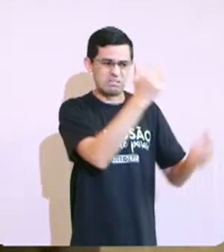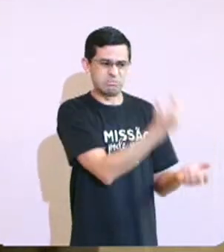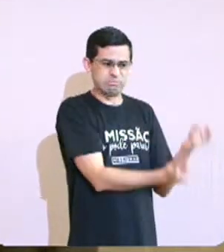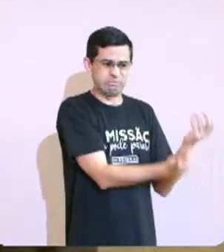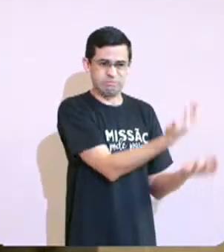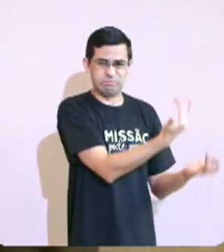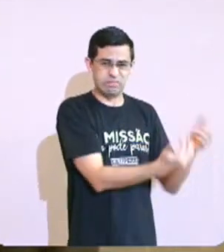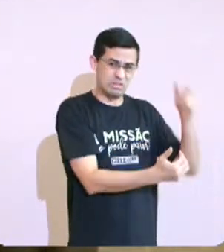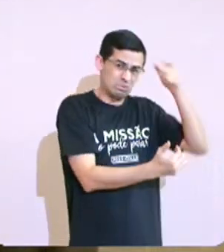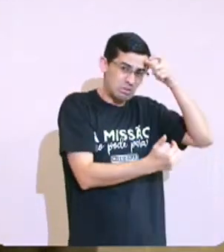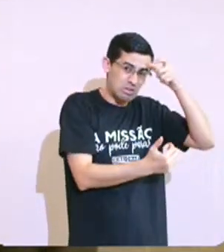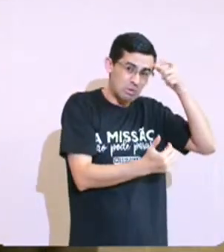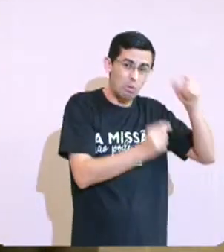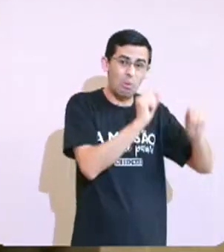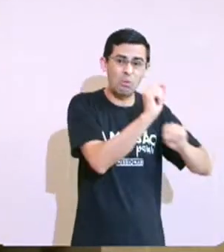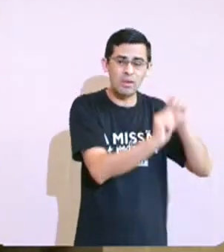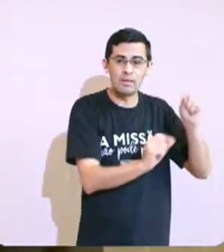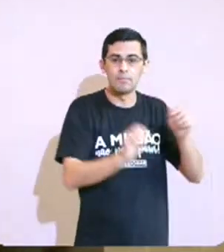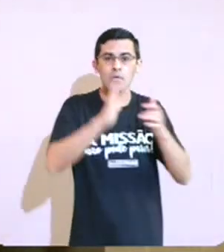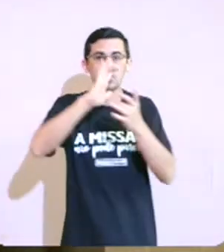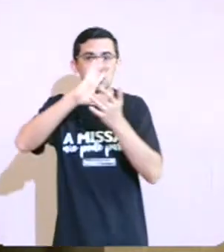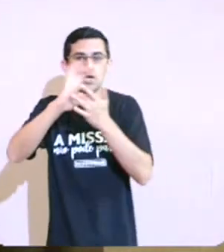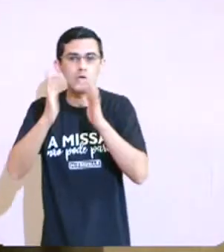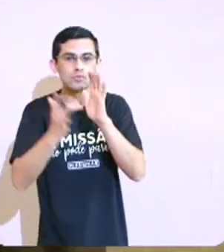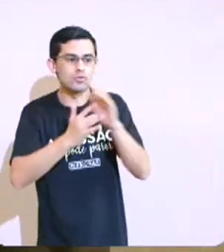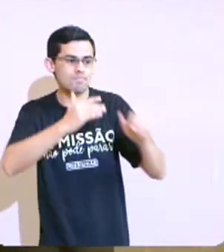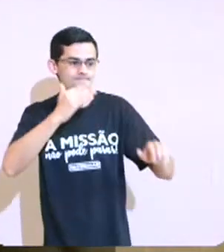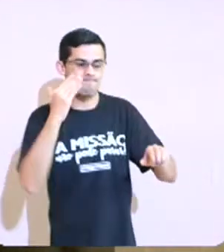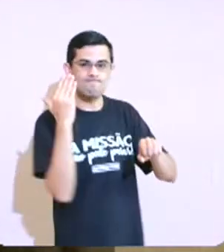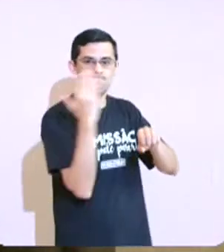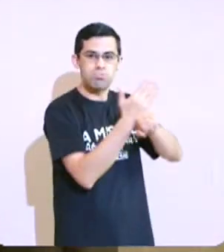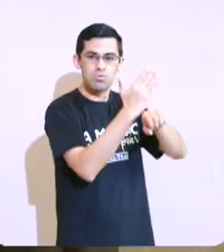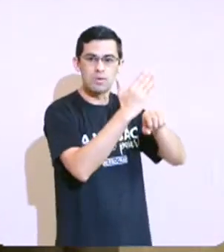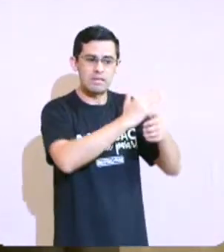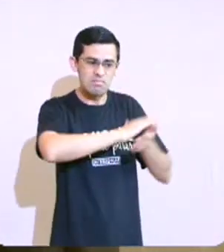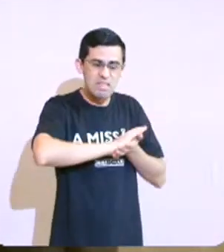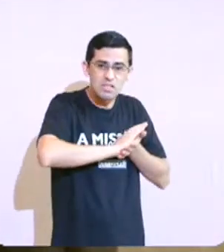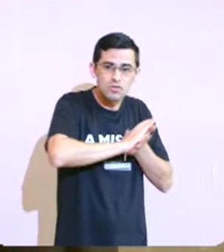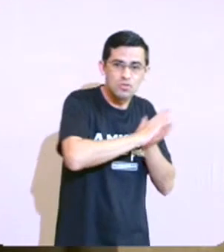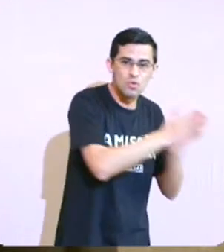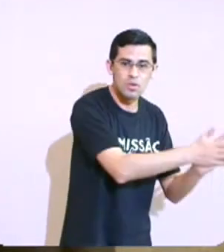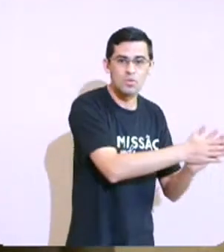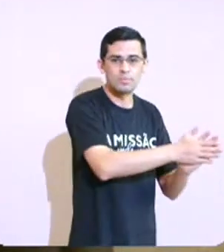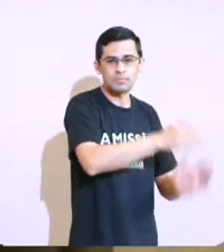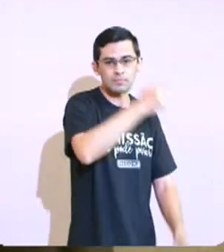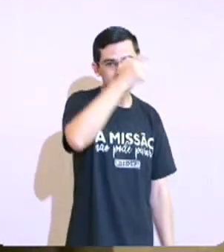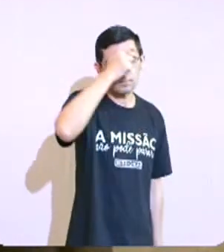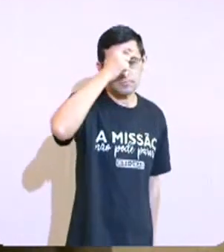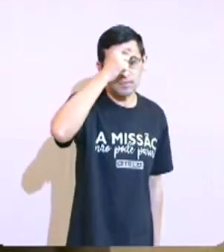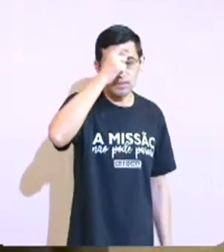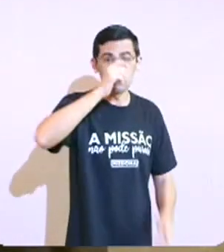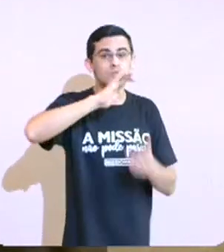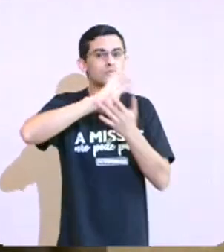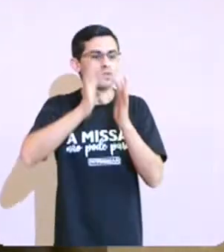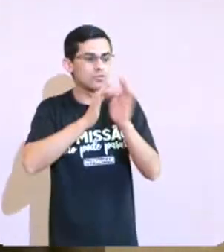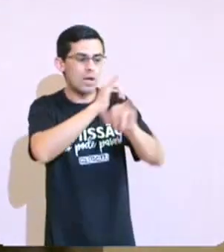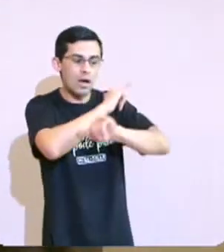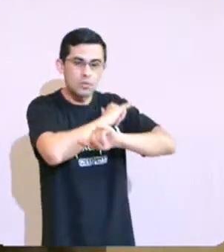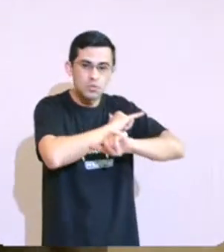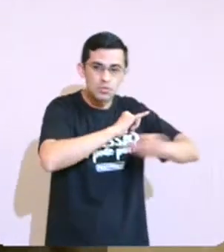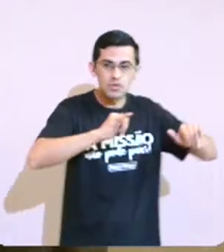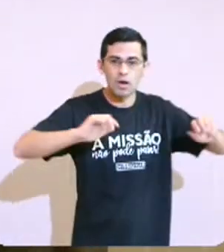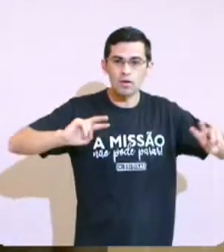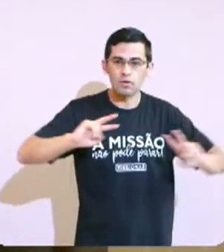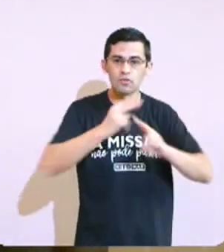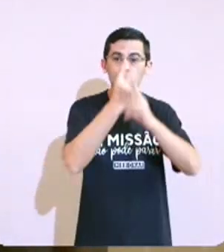infernal, celebratória dos demônios que achavam que haviam matado a possibilidade de ser o Messias, Jesus proclama a sua vitória.